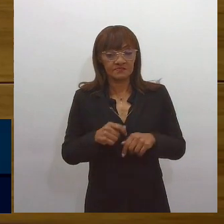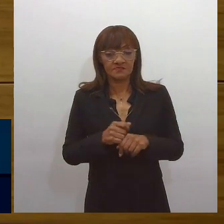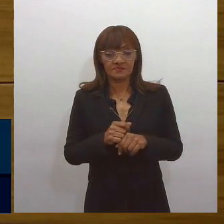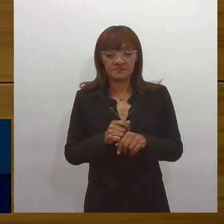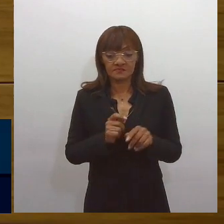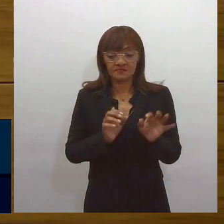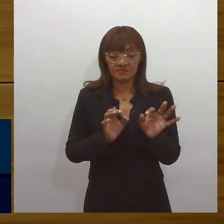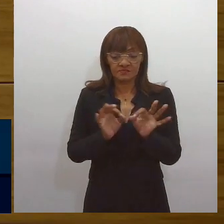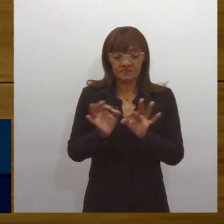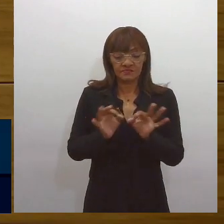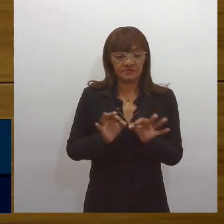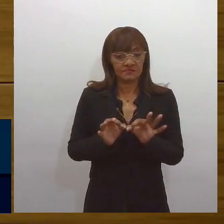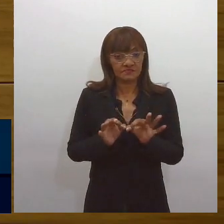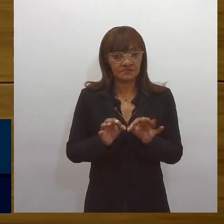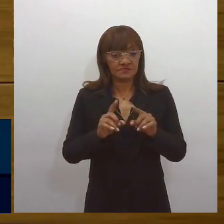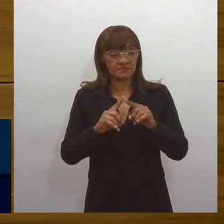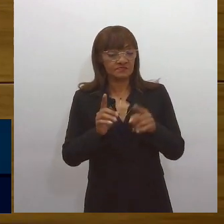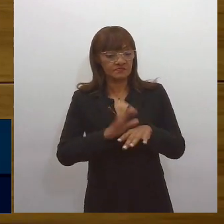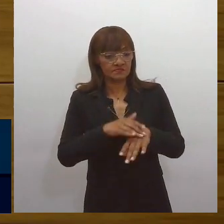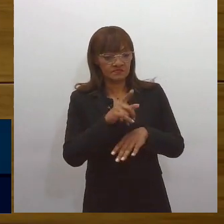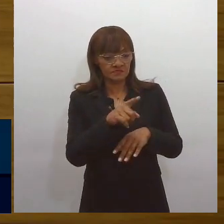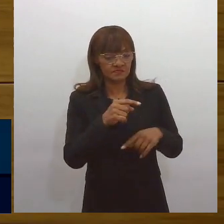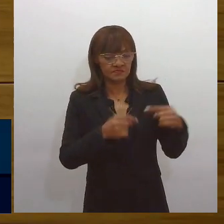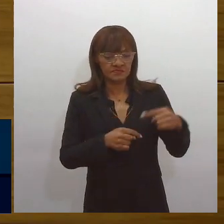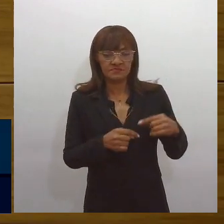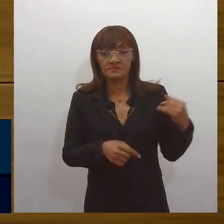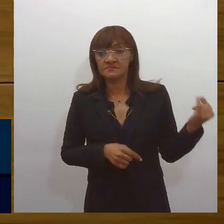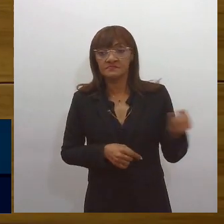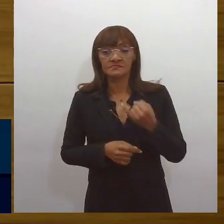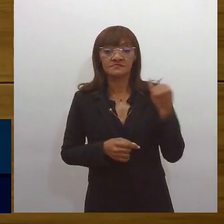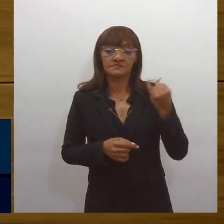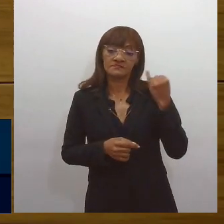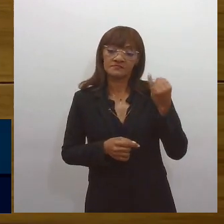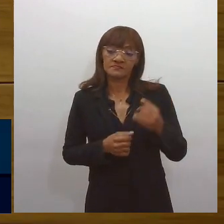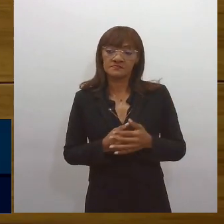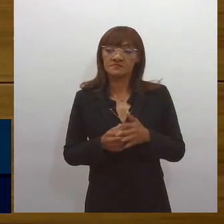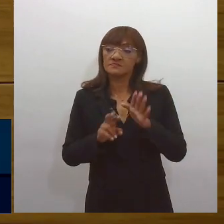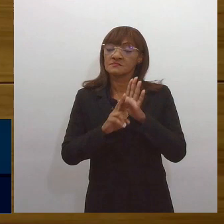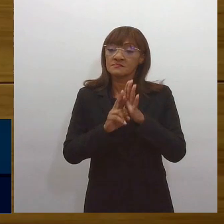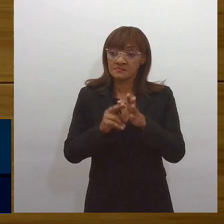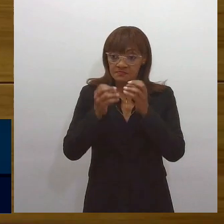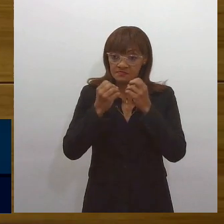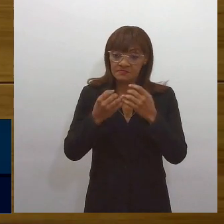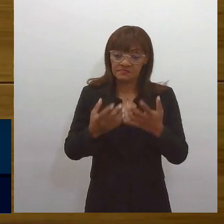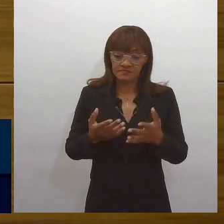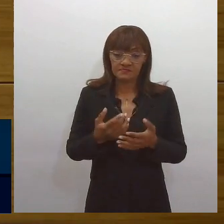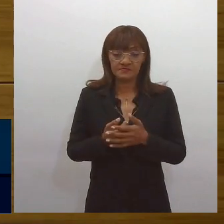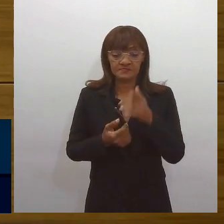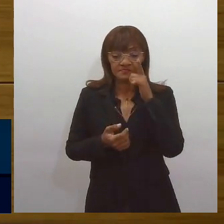importante pro estado est bem representado e conseguir e esses